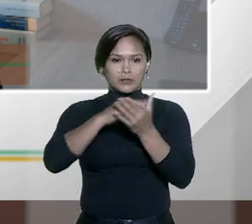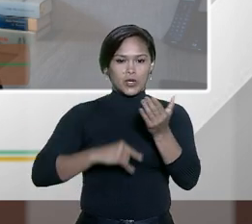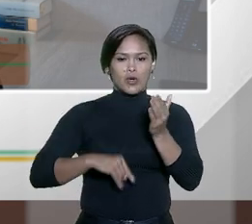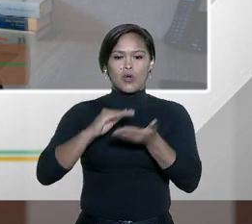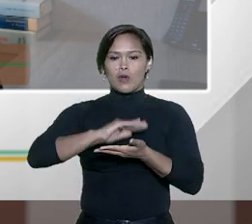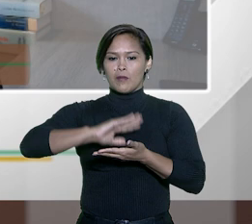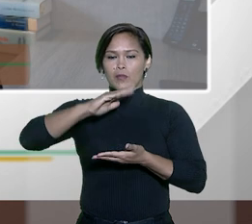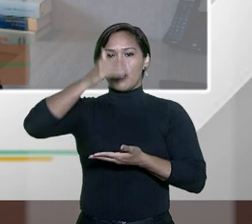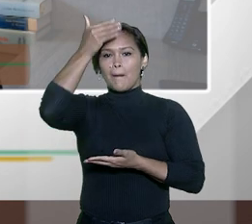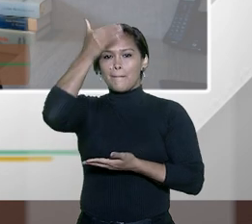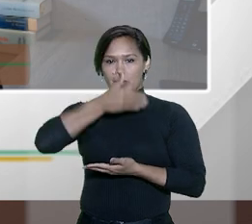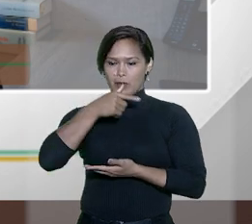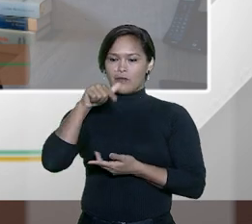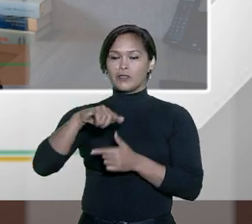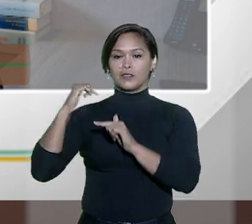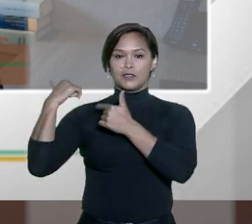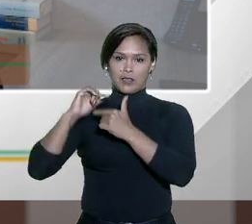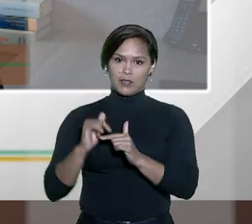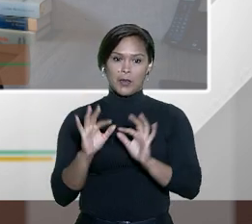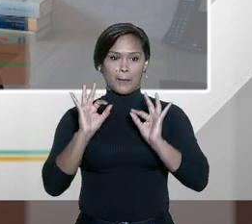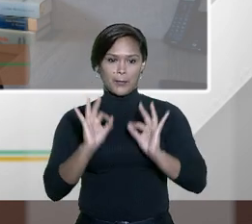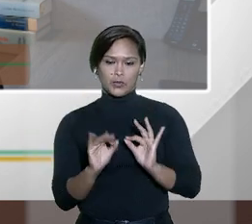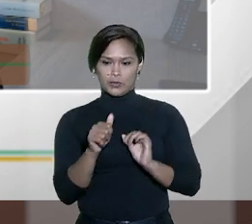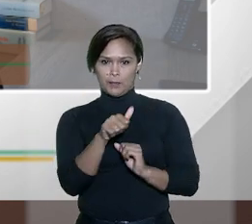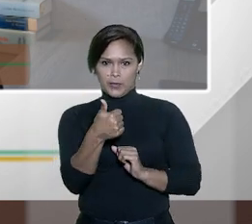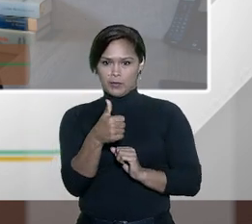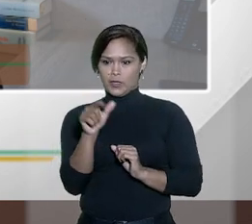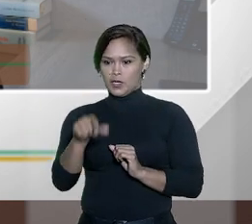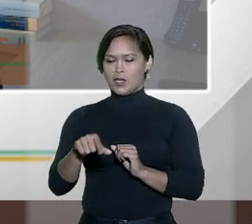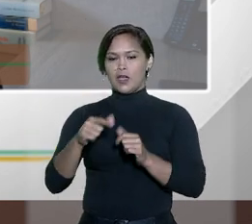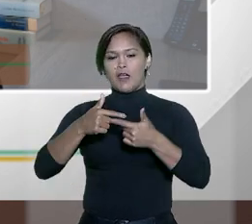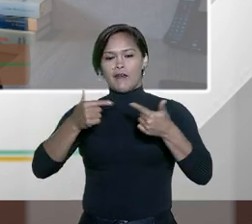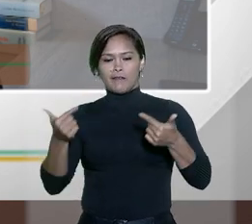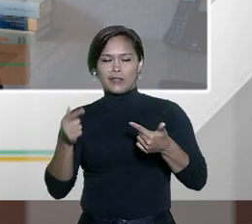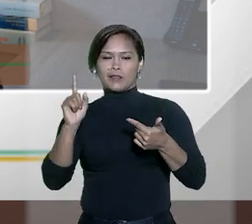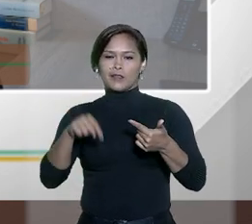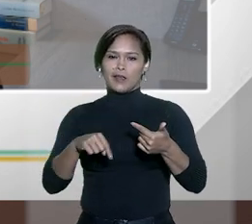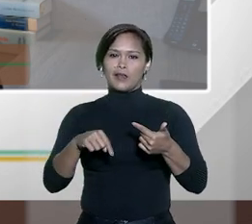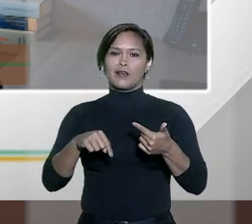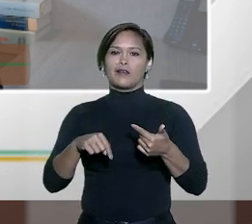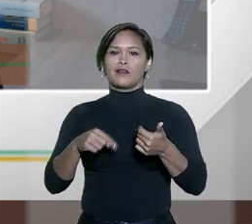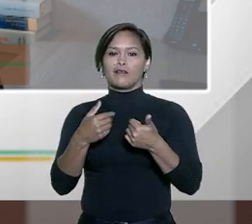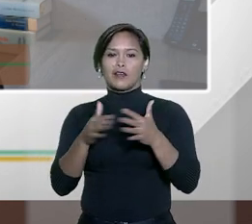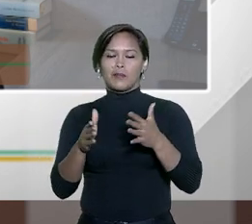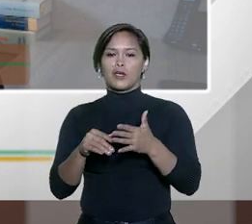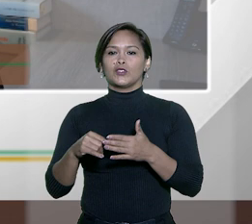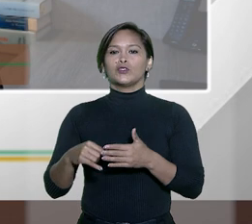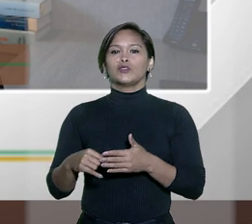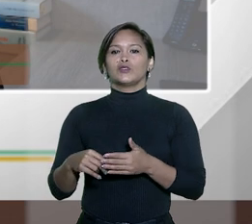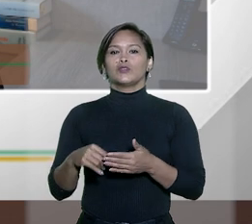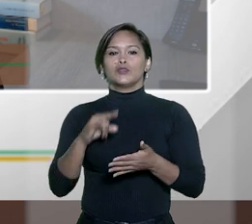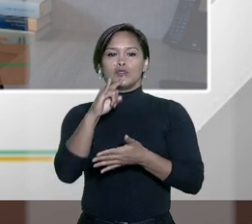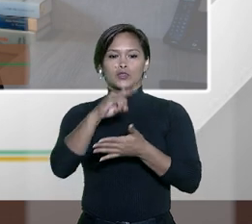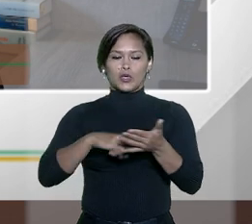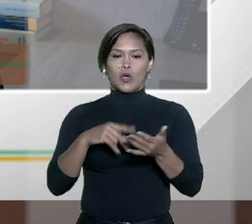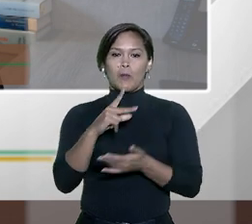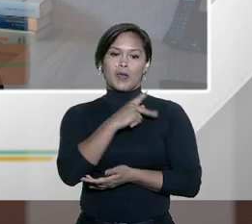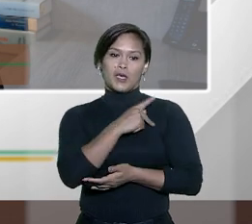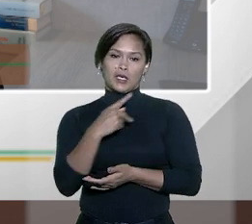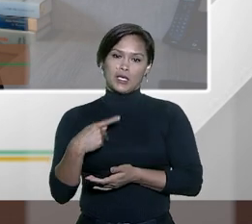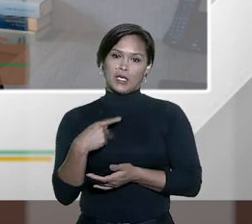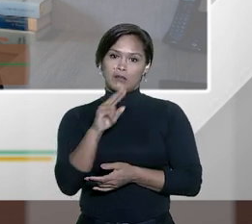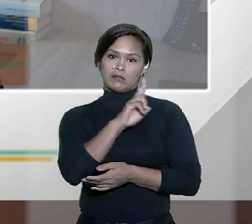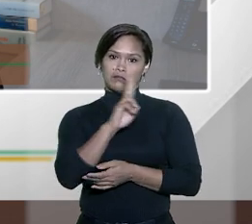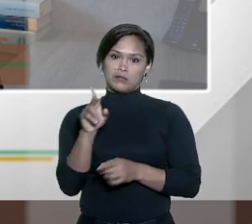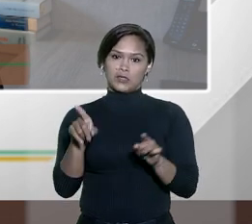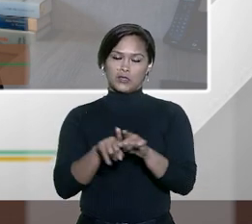que comprove que ele é herdeiro. Então, eventual inventário que foi aberto, os documentos pessoais dos herdeiros, qual que